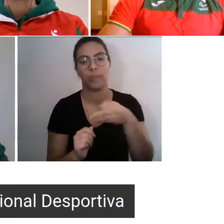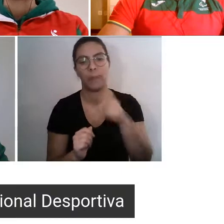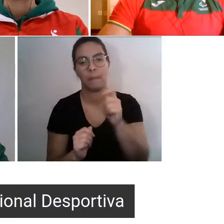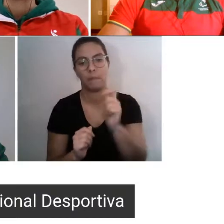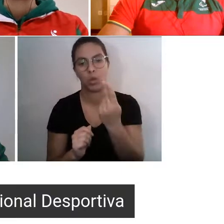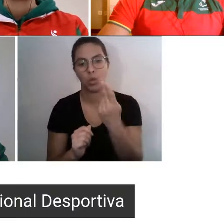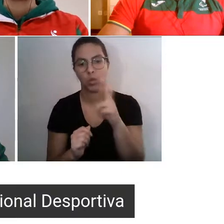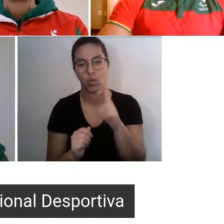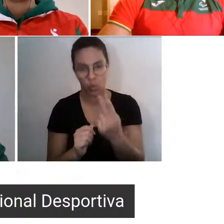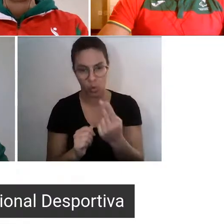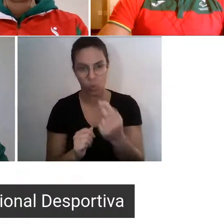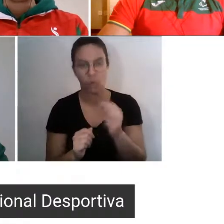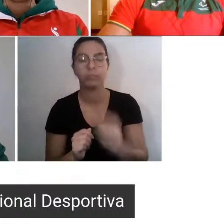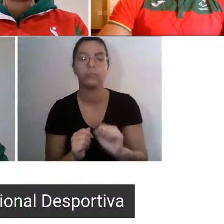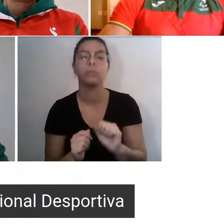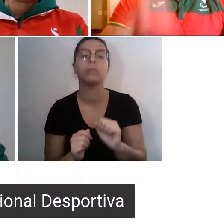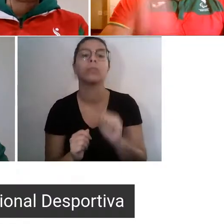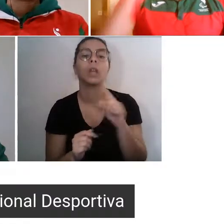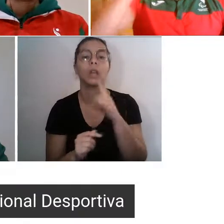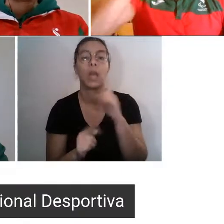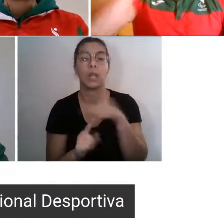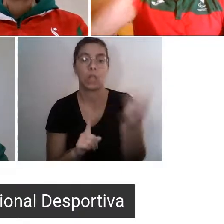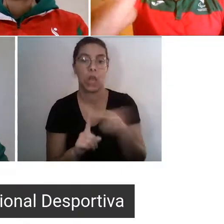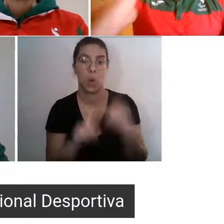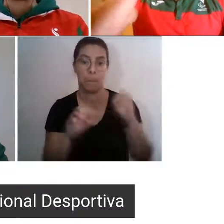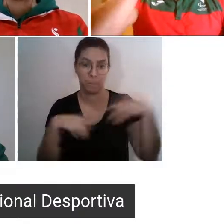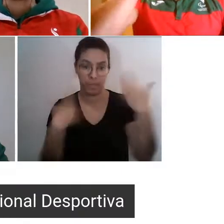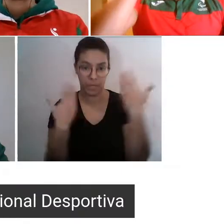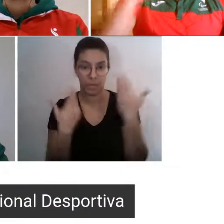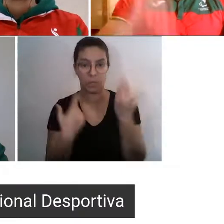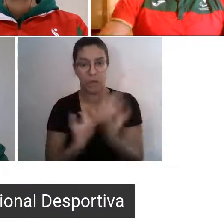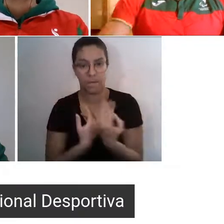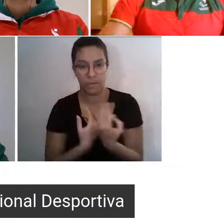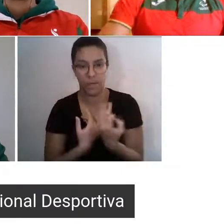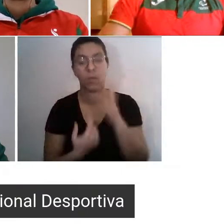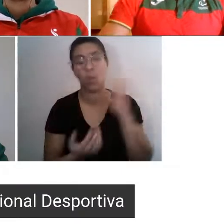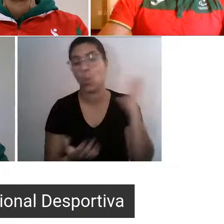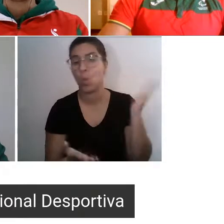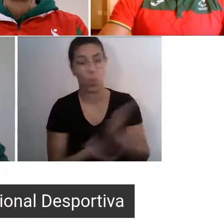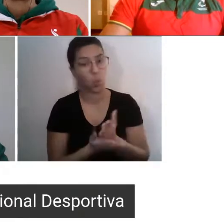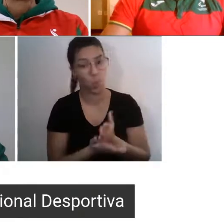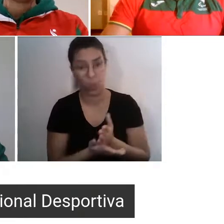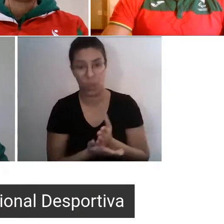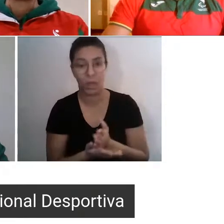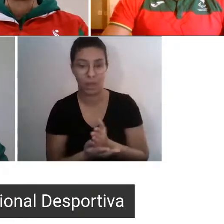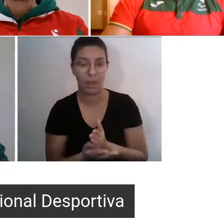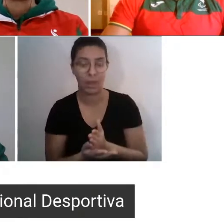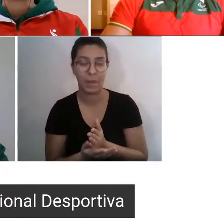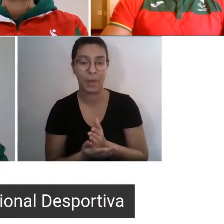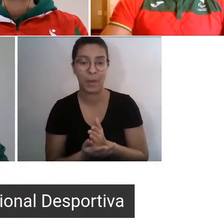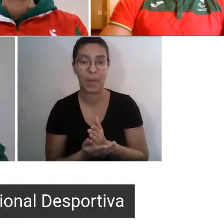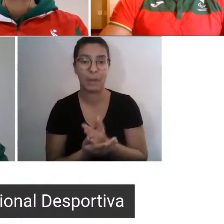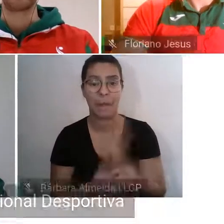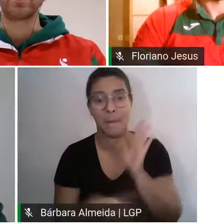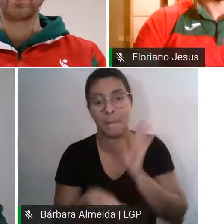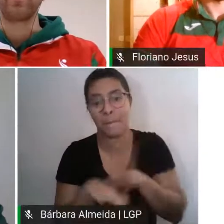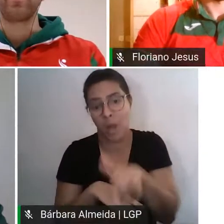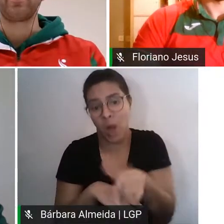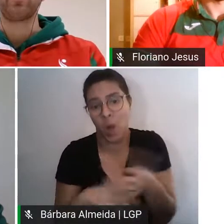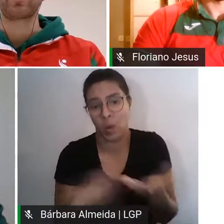no início deste ano. E que foram também os últimos torneios que eles puderam disputar, tendo em conta a